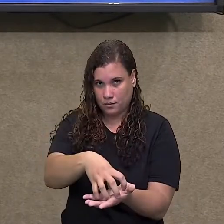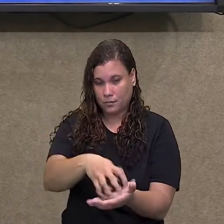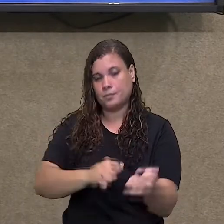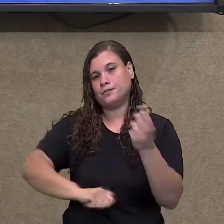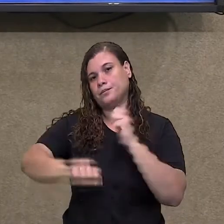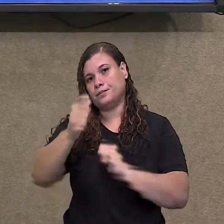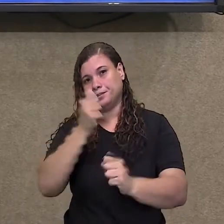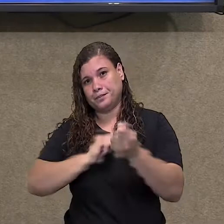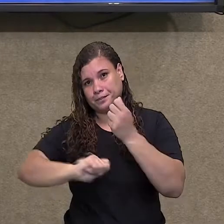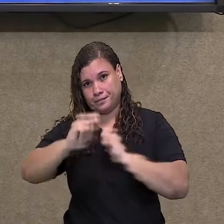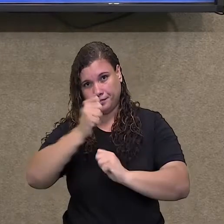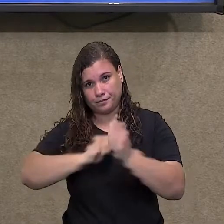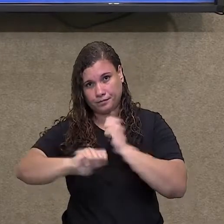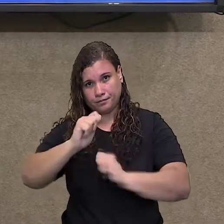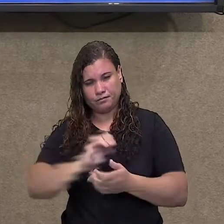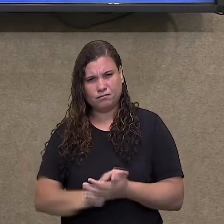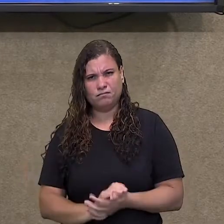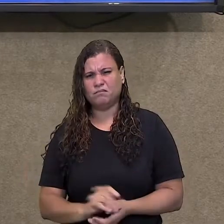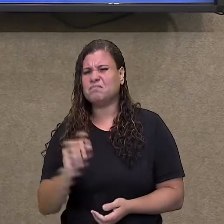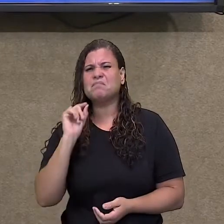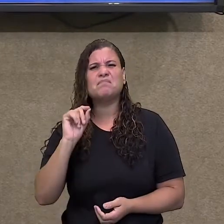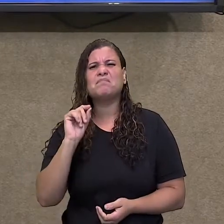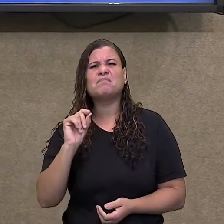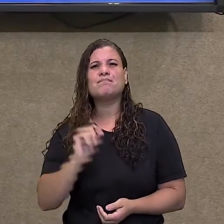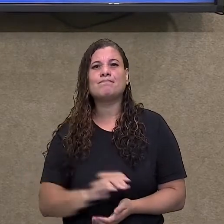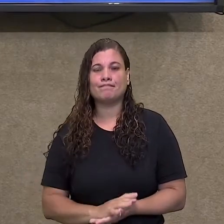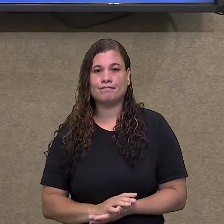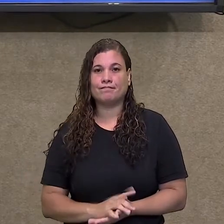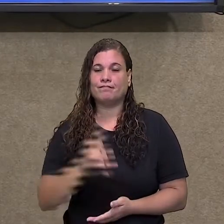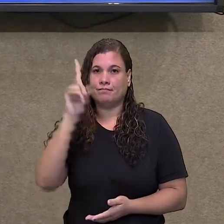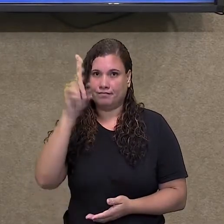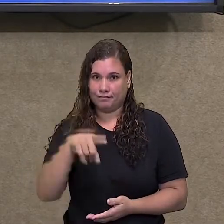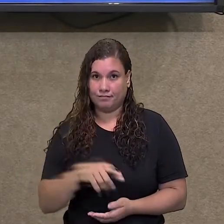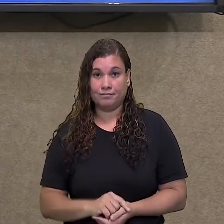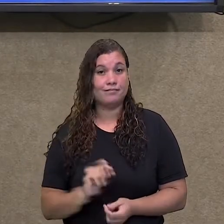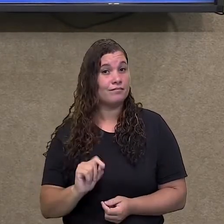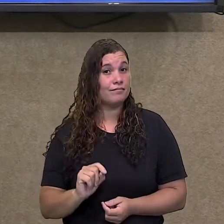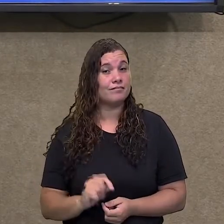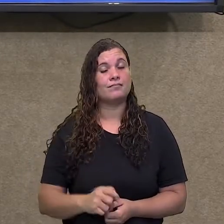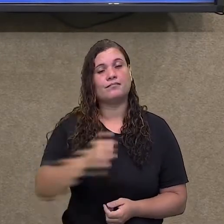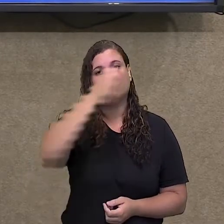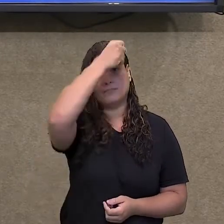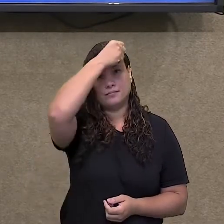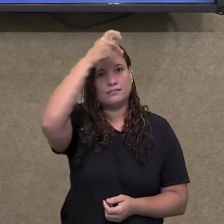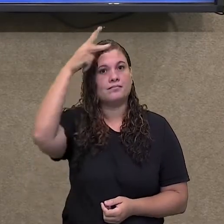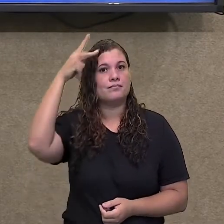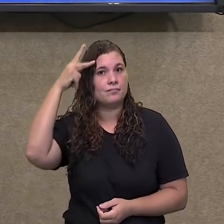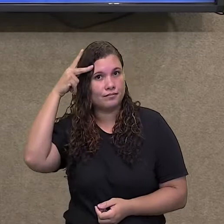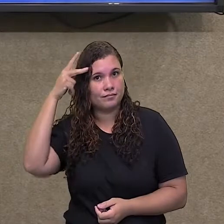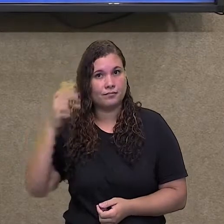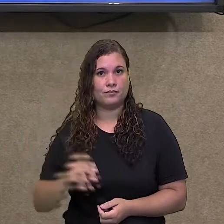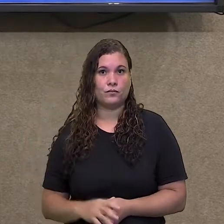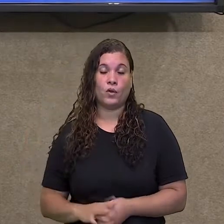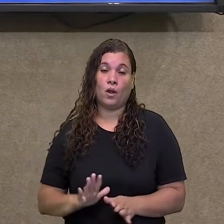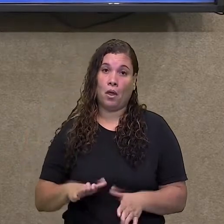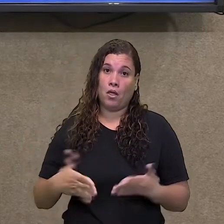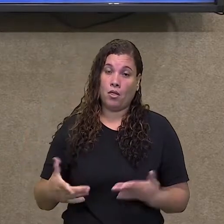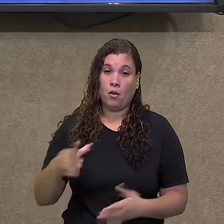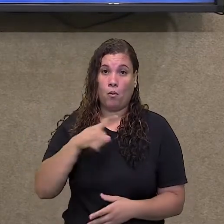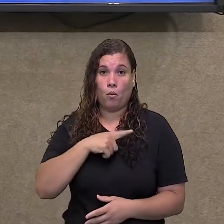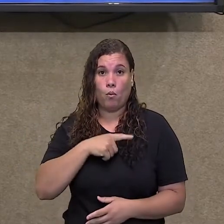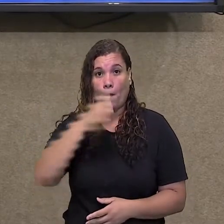sede administrativa? É a prefeitura. Então, tendo prefeitura, temos